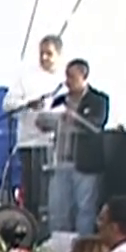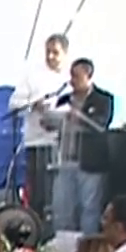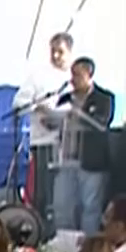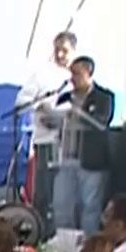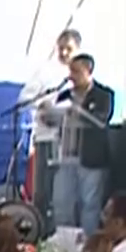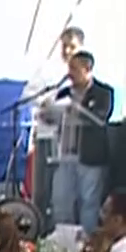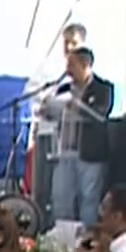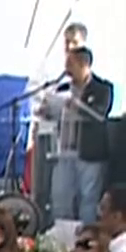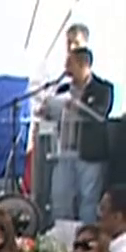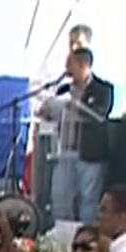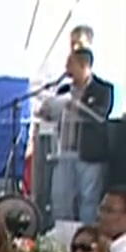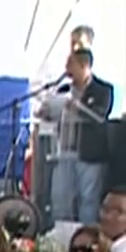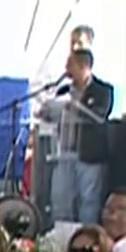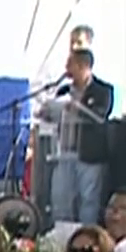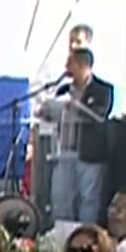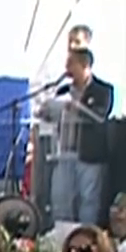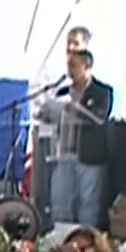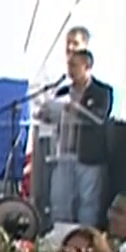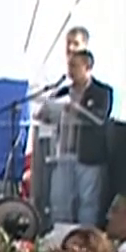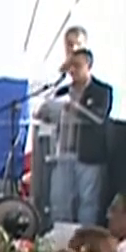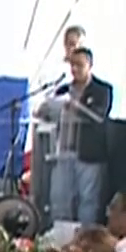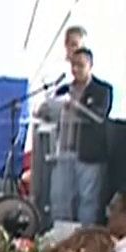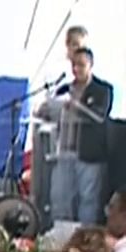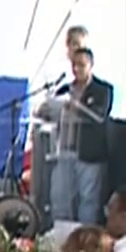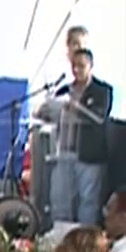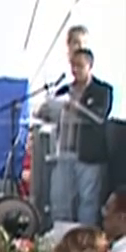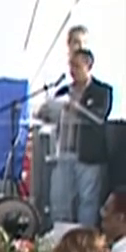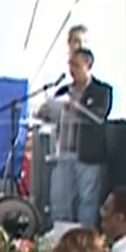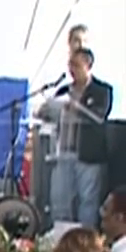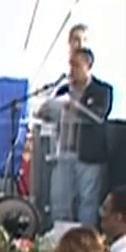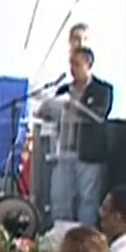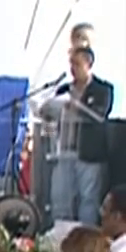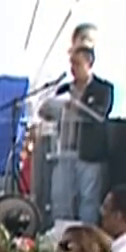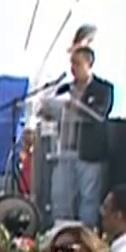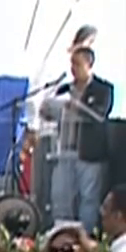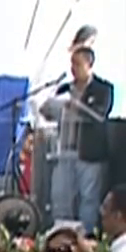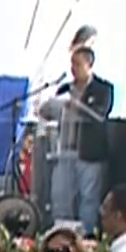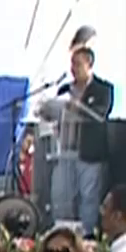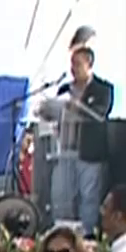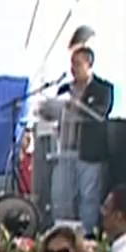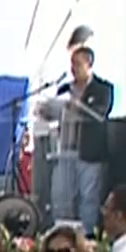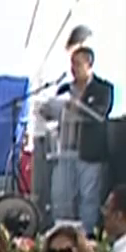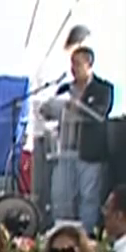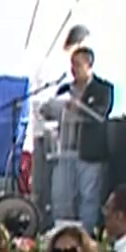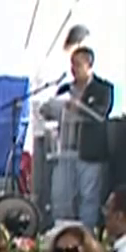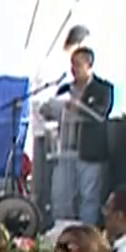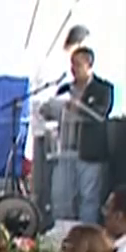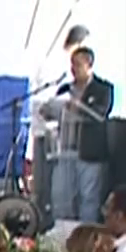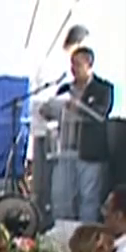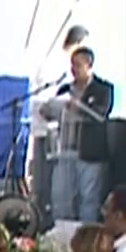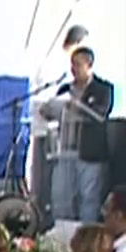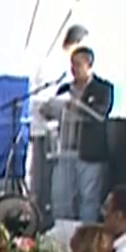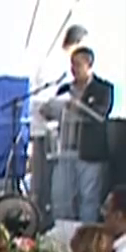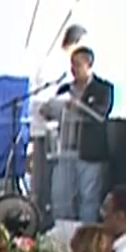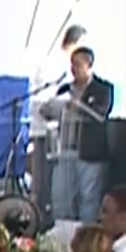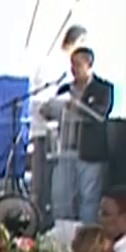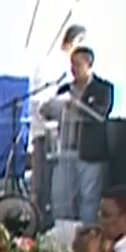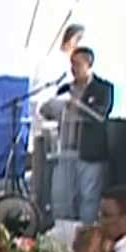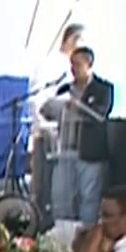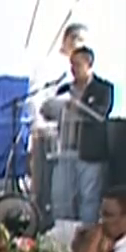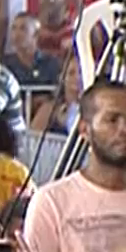Um abraço. Mais tarde nós vamos estar numa reunião com a presença de Valmir com vocês, tá